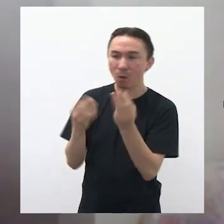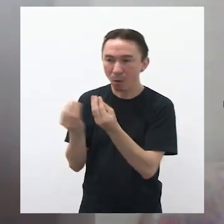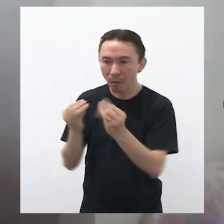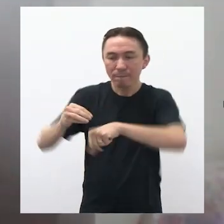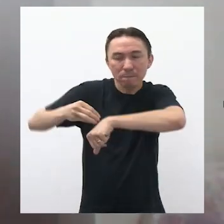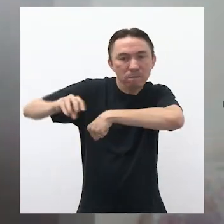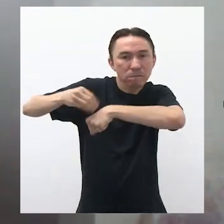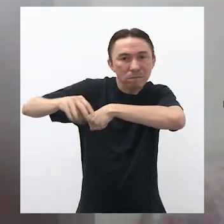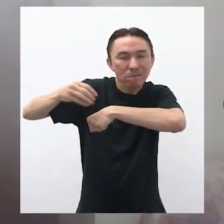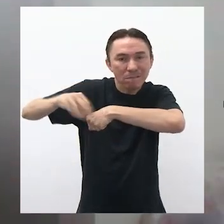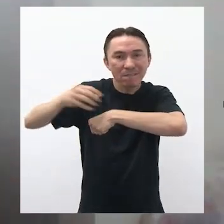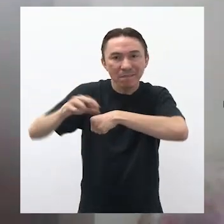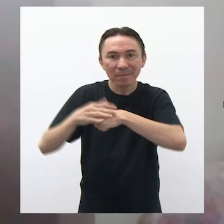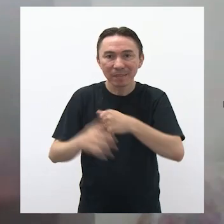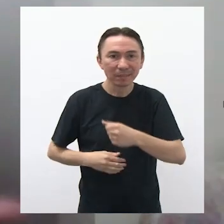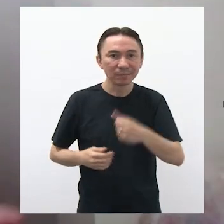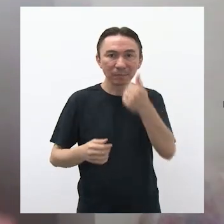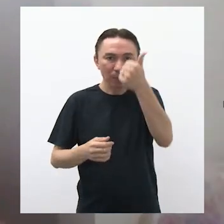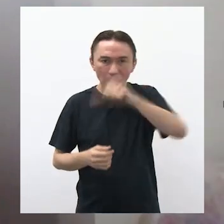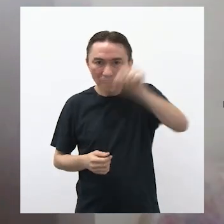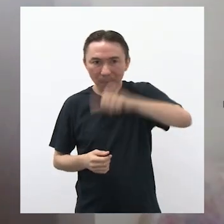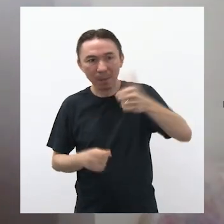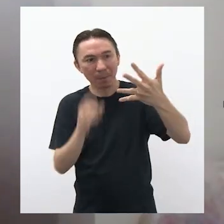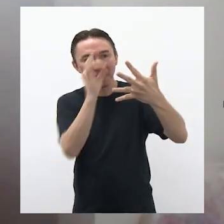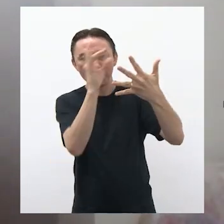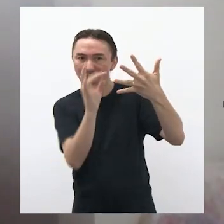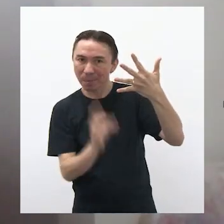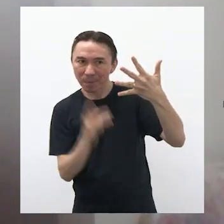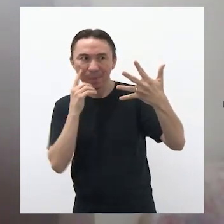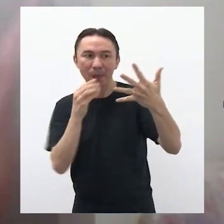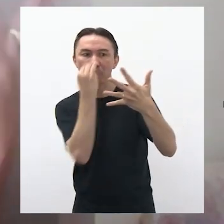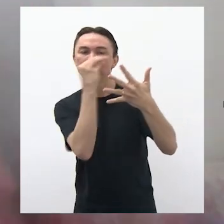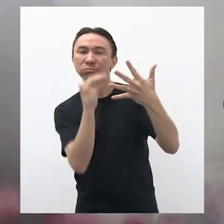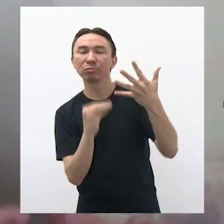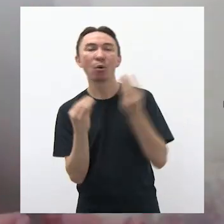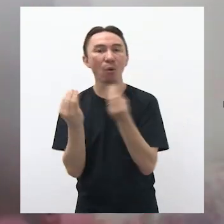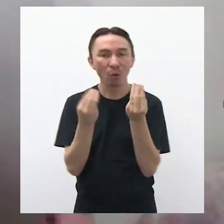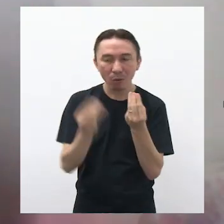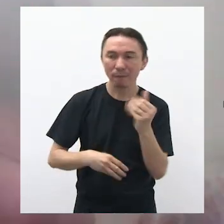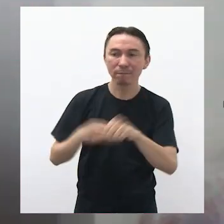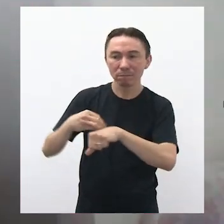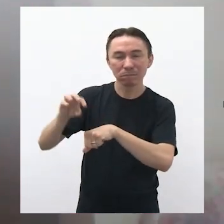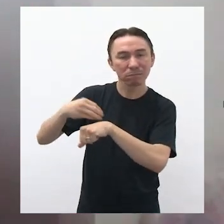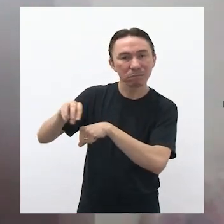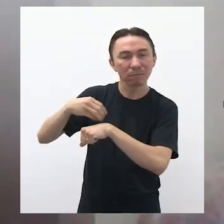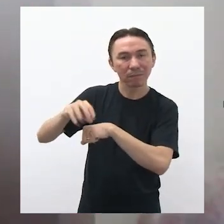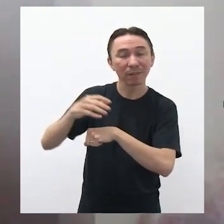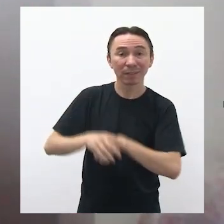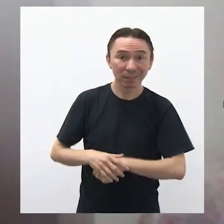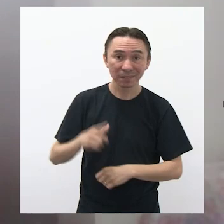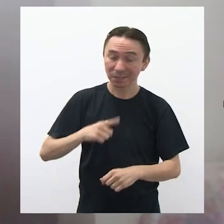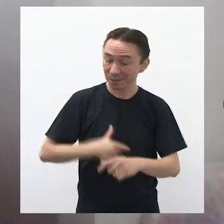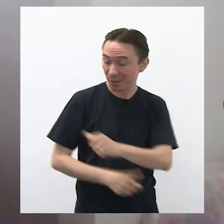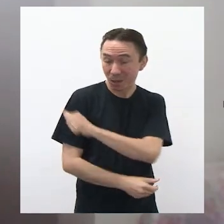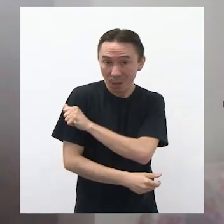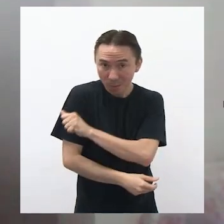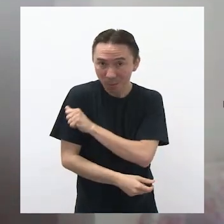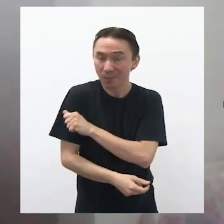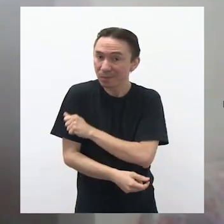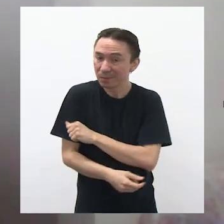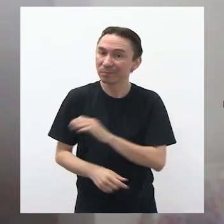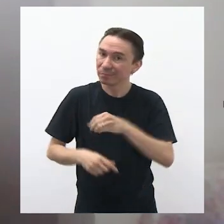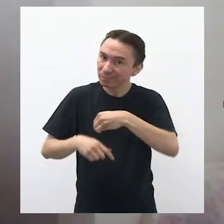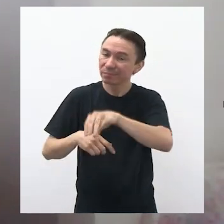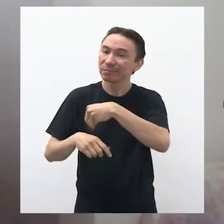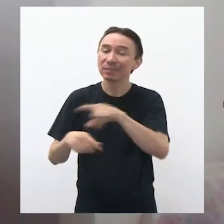Então, assim, a gente tem um movimento muito bacana de colaboração que acontece entre os estudantes e entre os professores também de projetos de